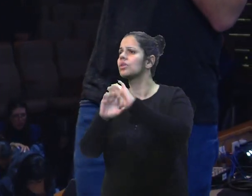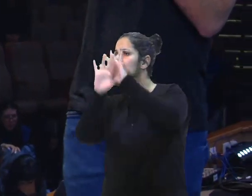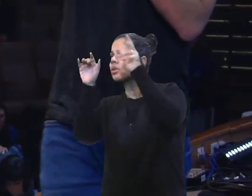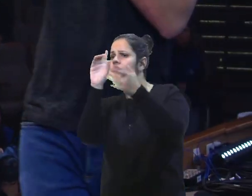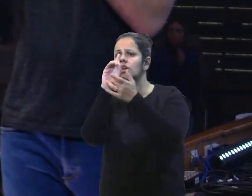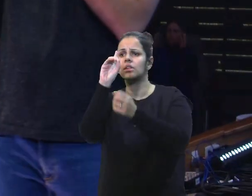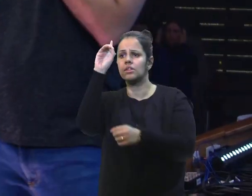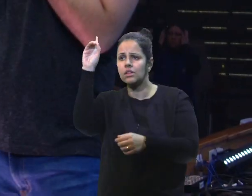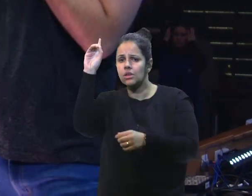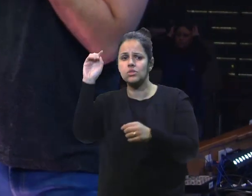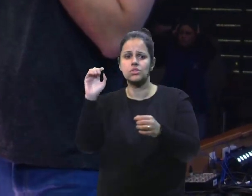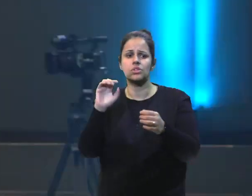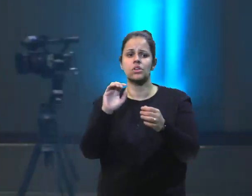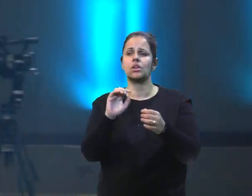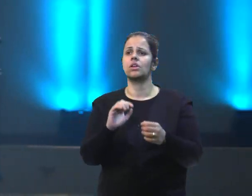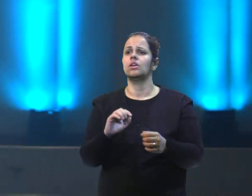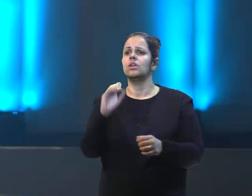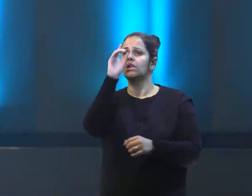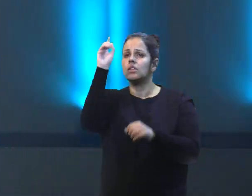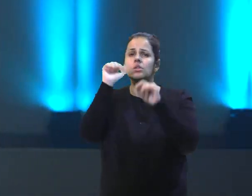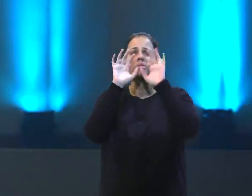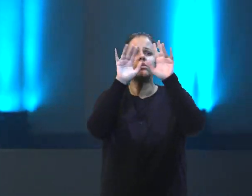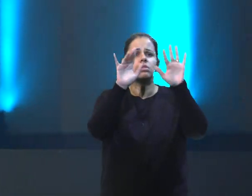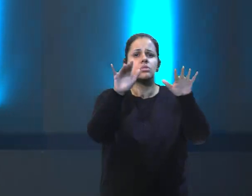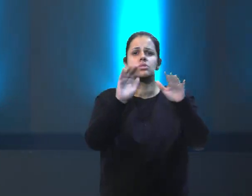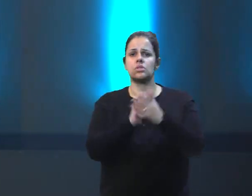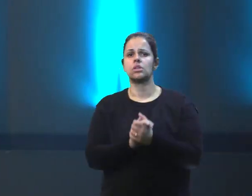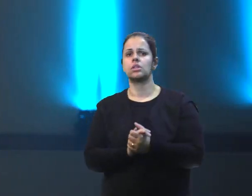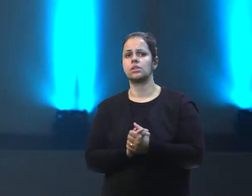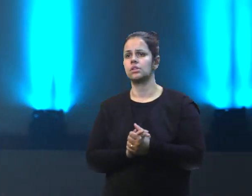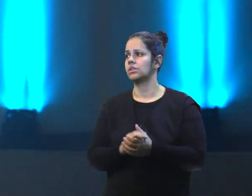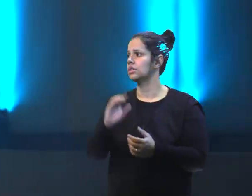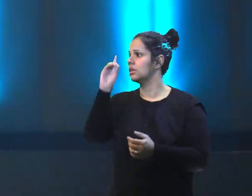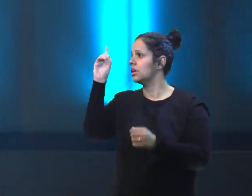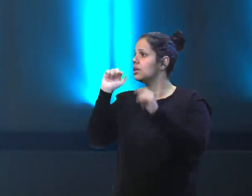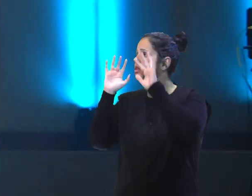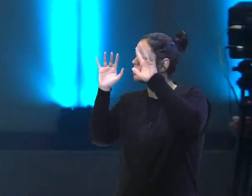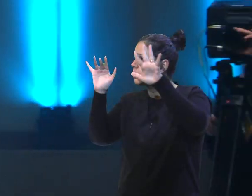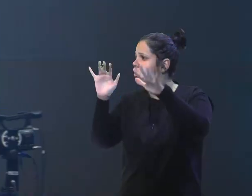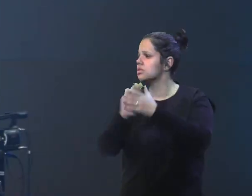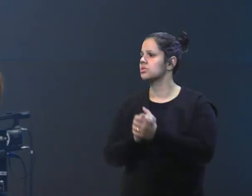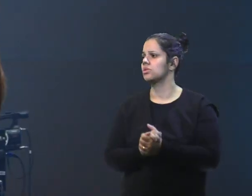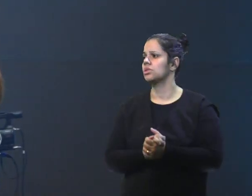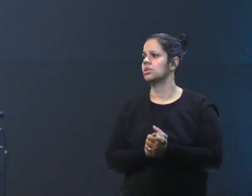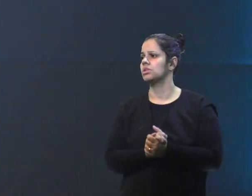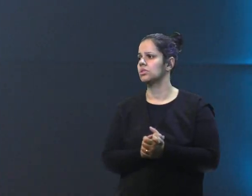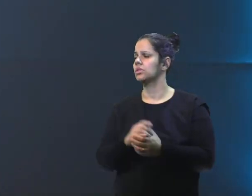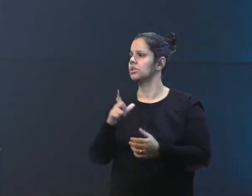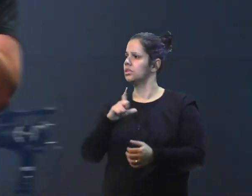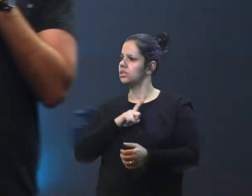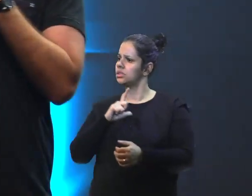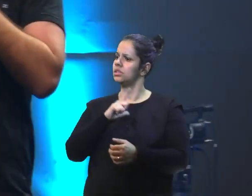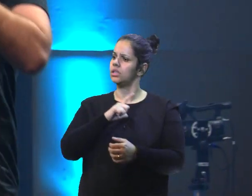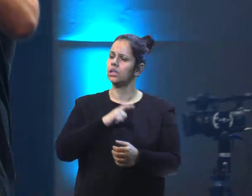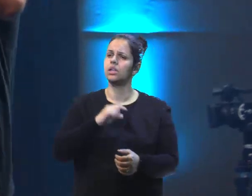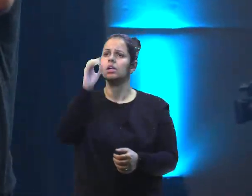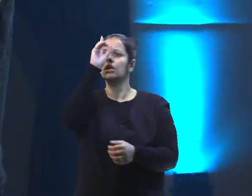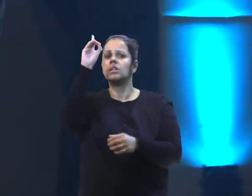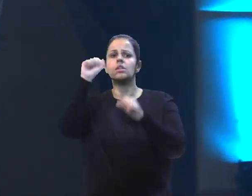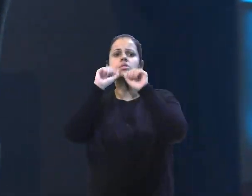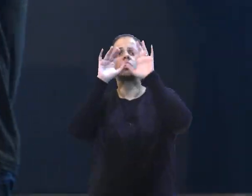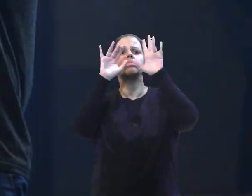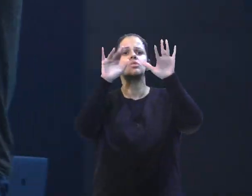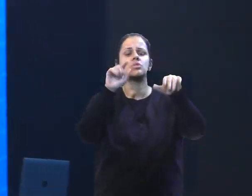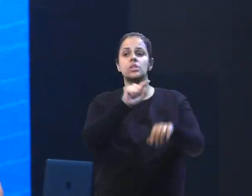te abençoe, Deus abençoe, Deus abençoe, Deus abençoe, Deus te abençoe, filho, Deus te abençoe. Se você